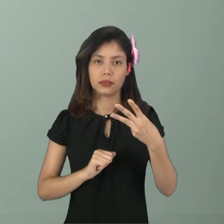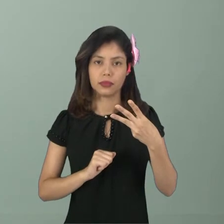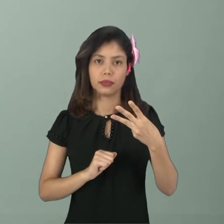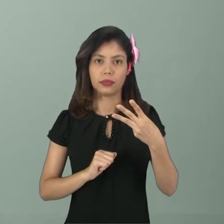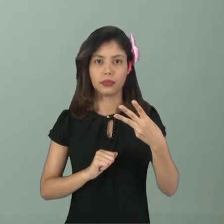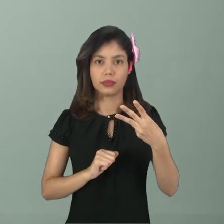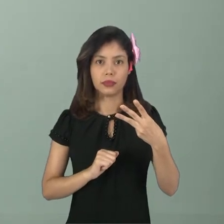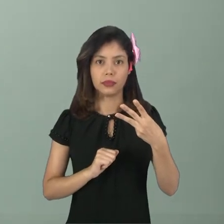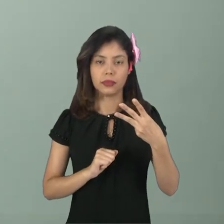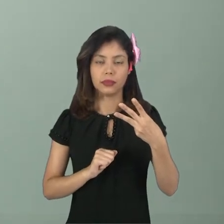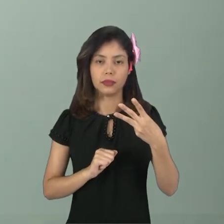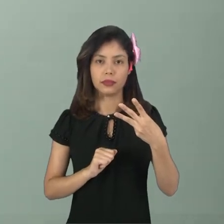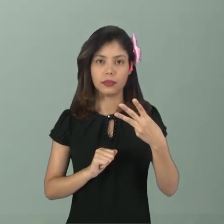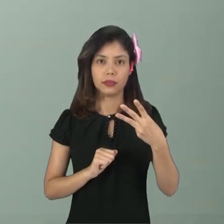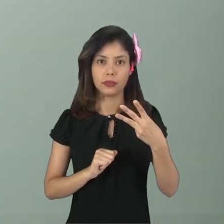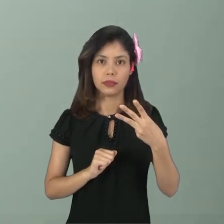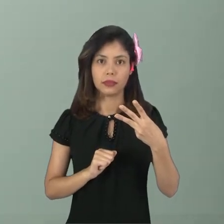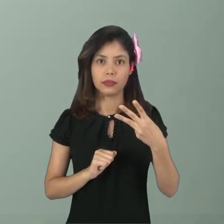lua